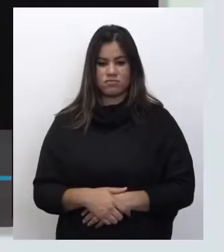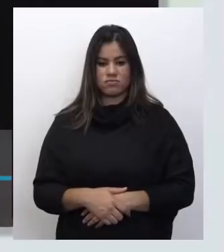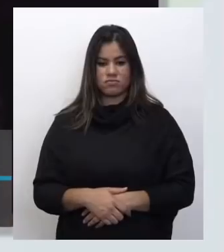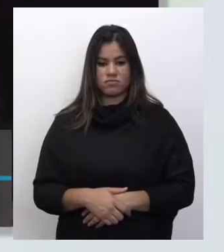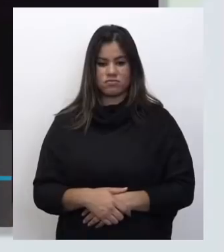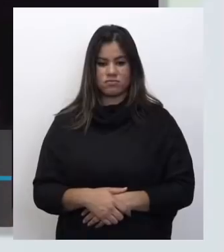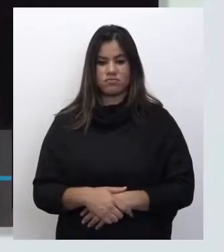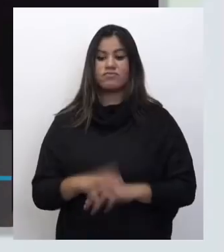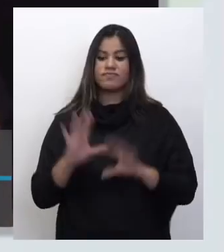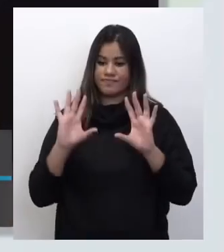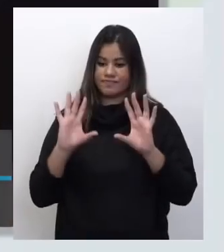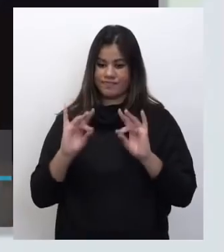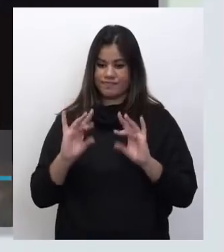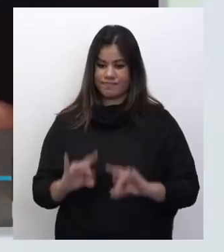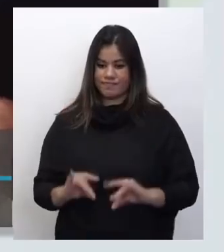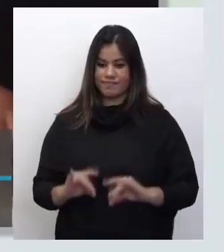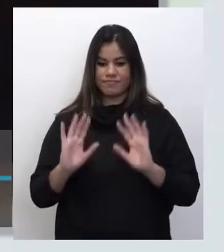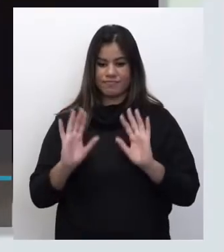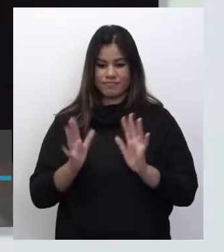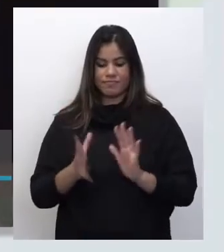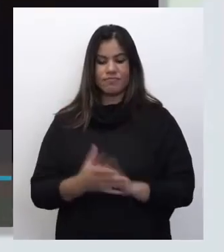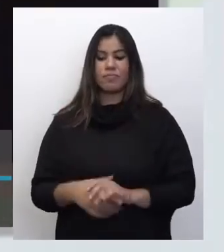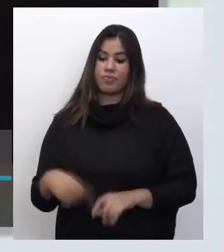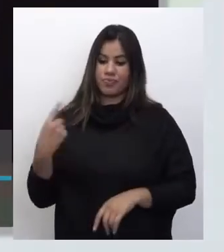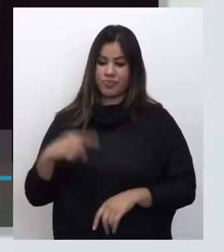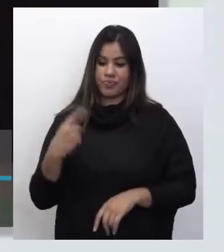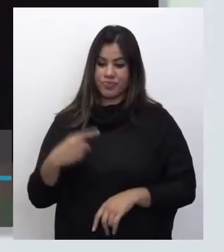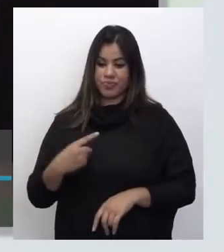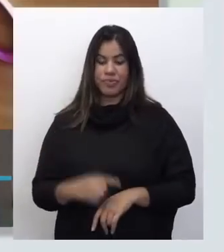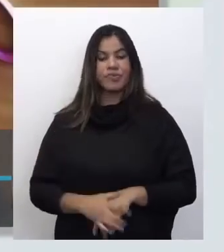Aí. Então, grudei o primeiro de um lado.